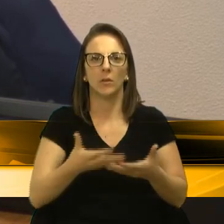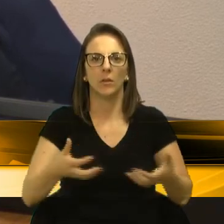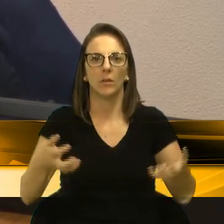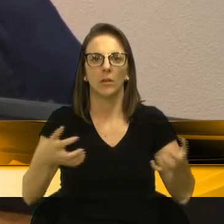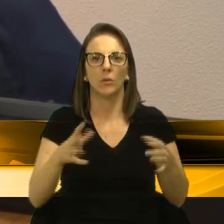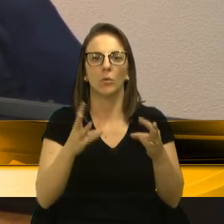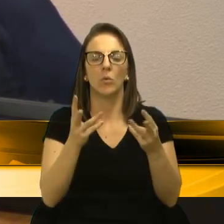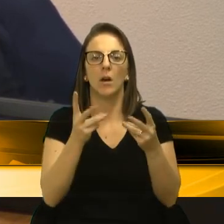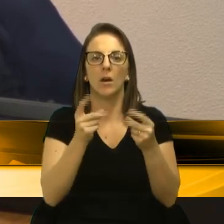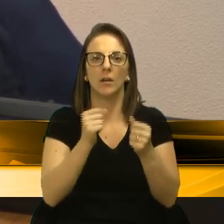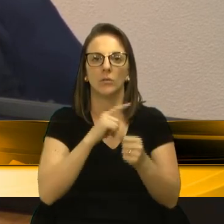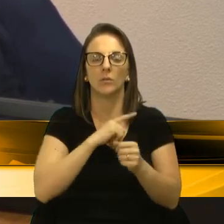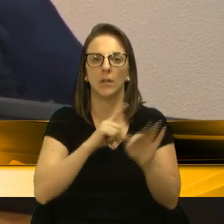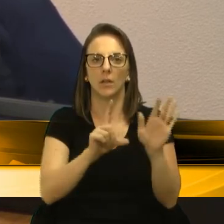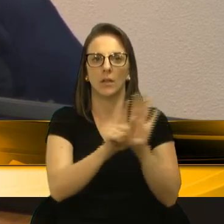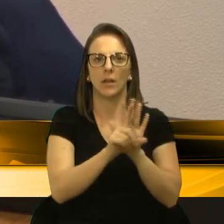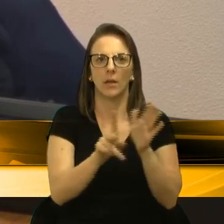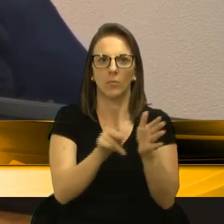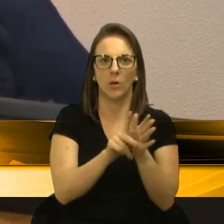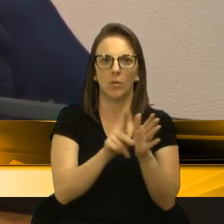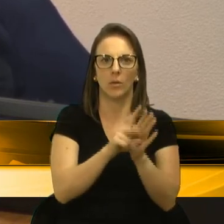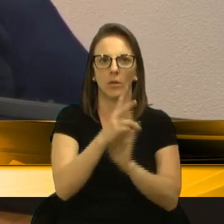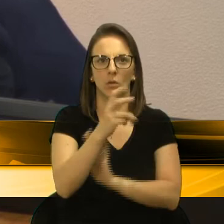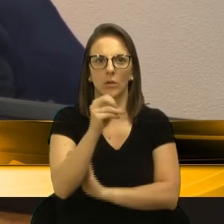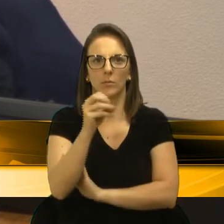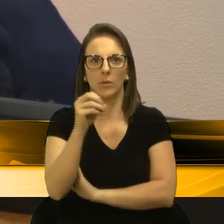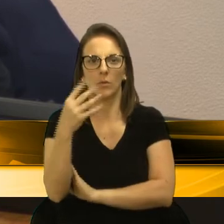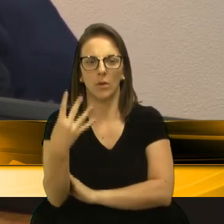de 2004. D.